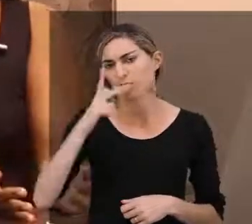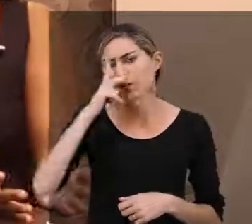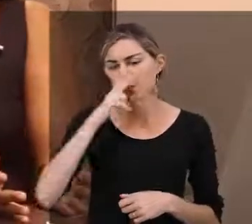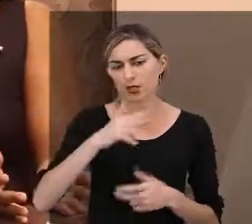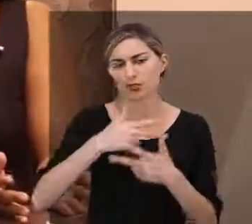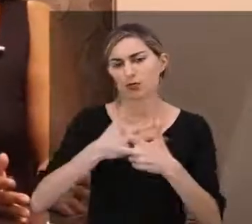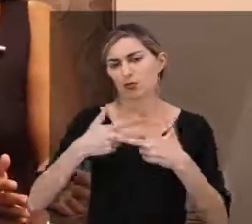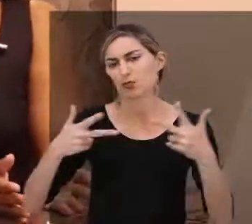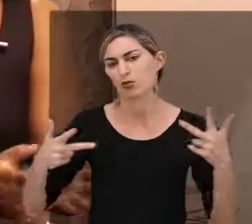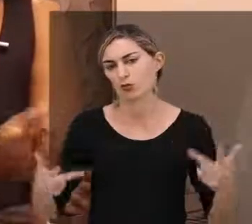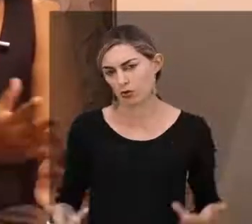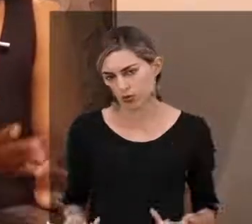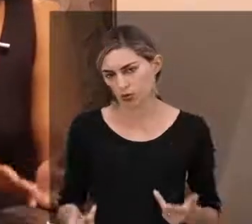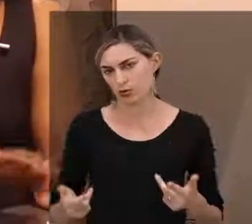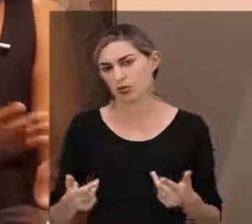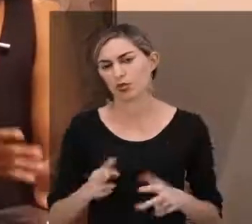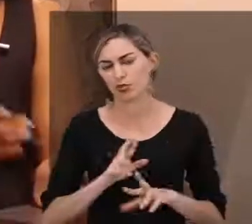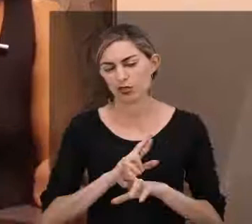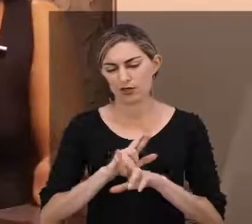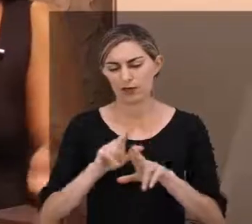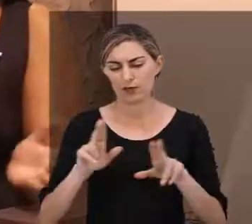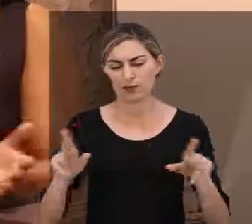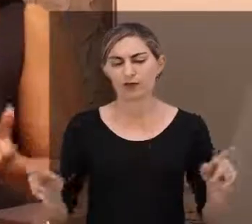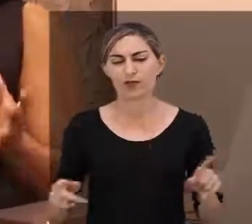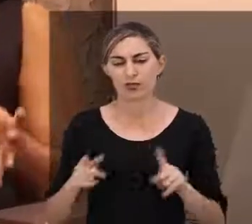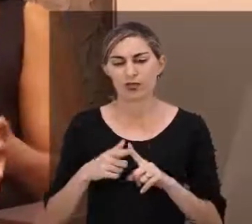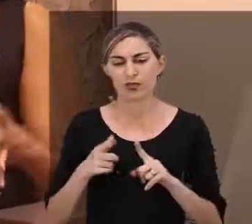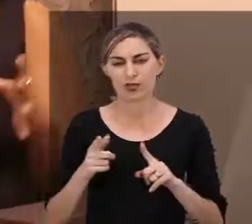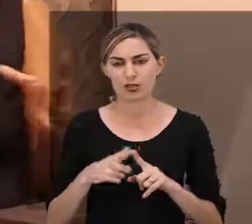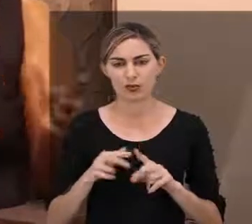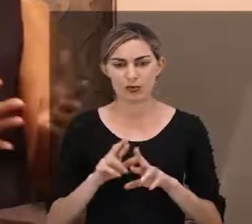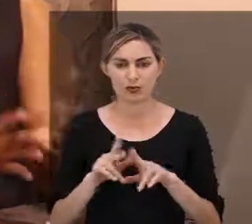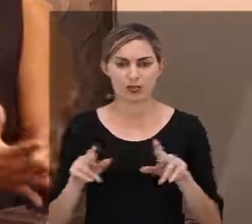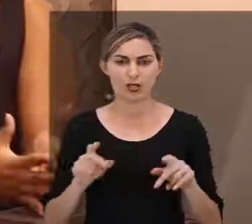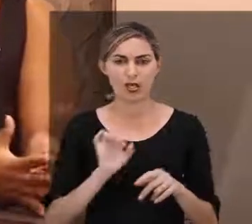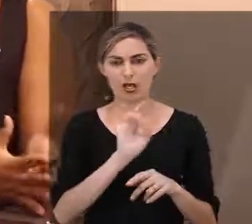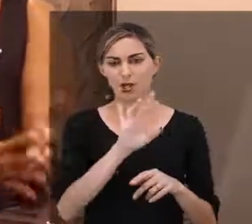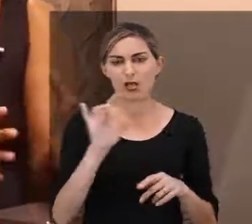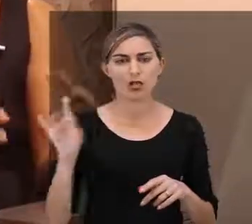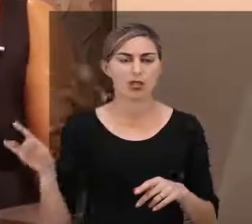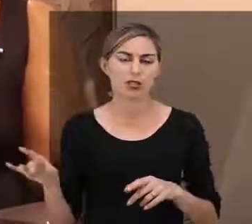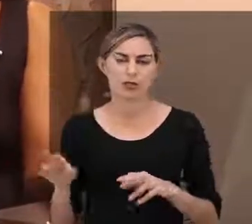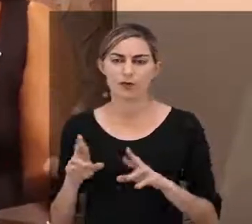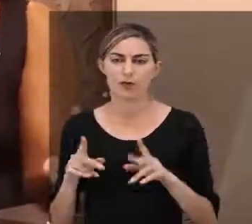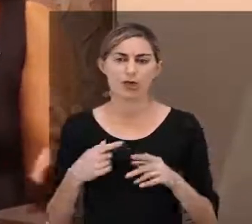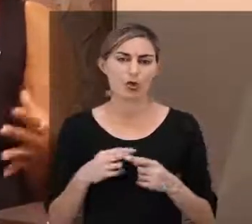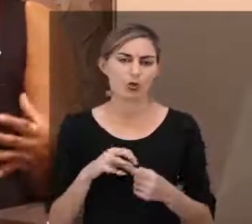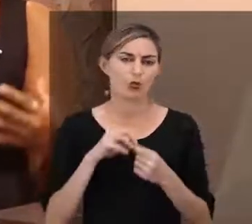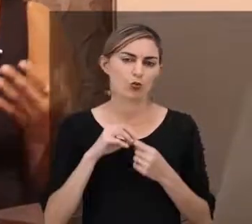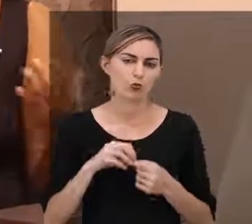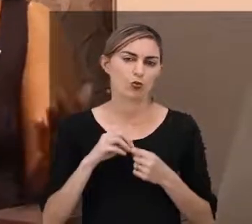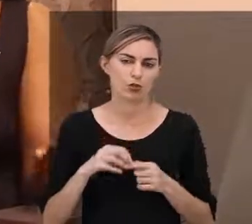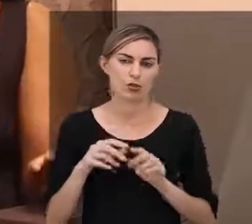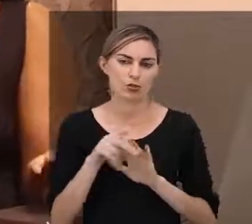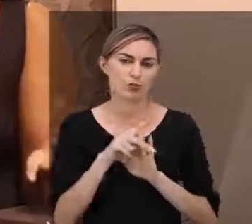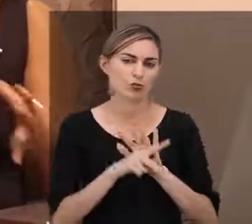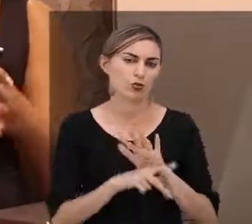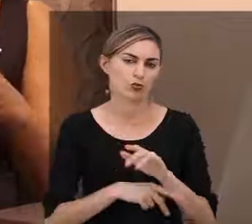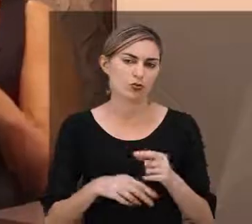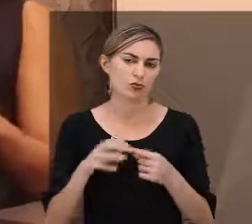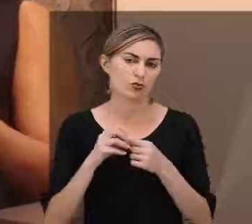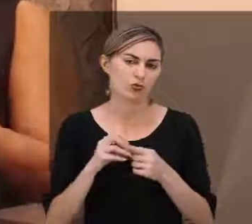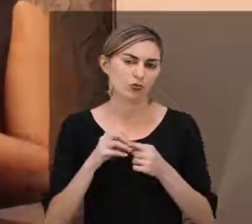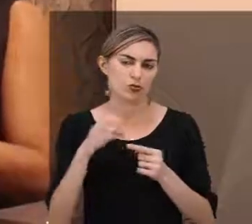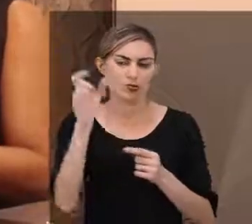no residencial tem diversos tipos de residência, por quê? Porque cada residência é única, cada projeto é único.